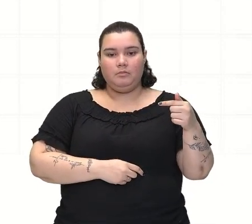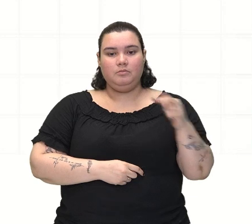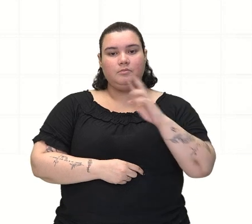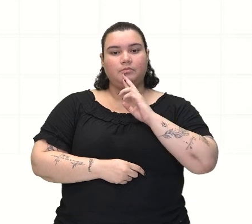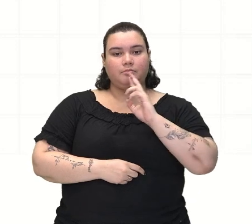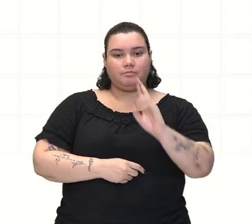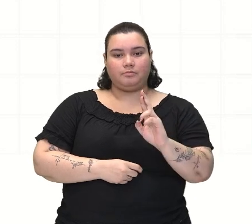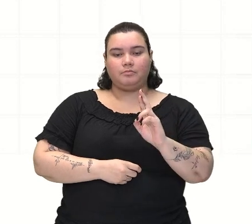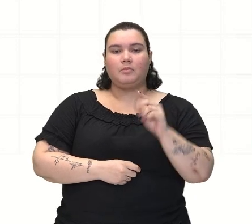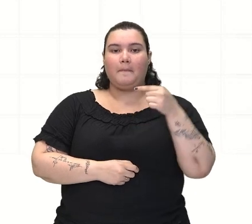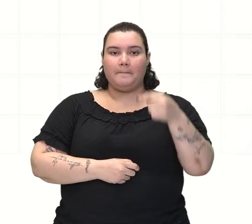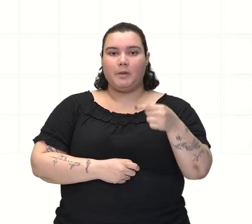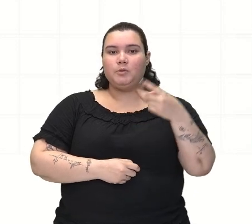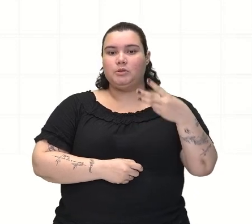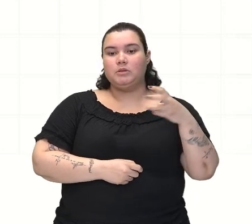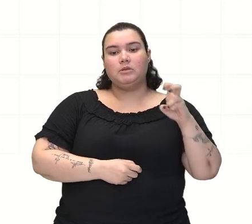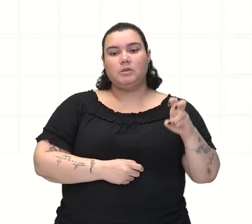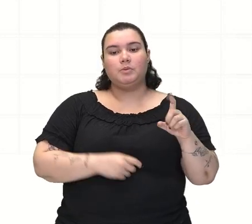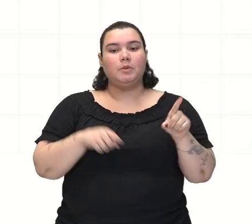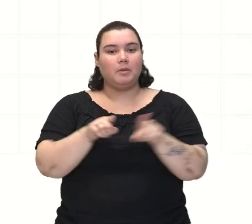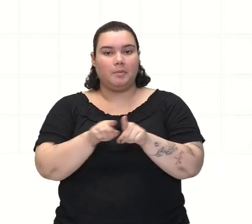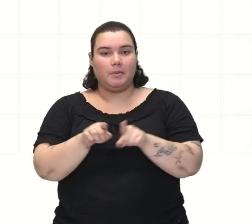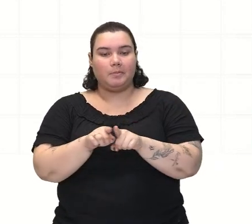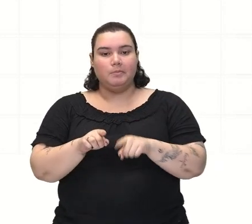o resultado dá menos 35.